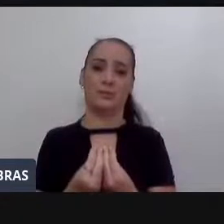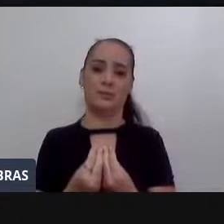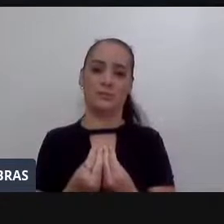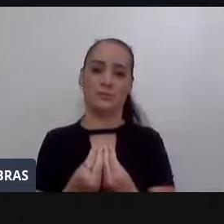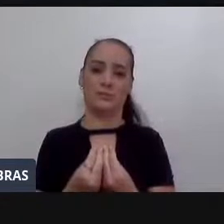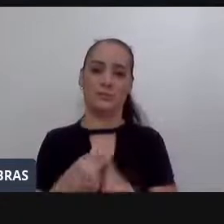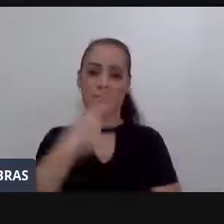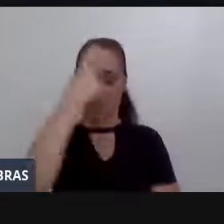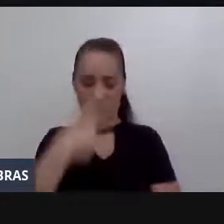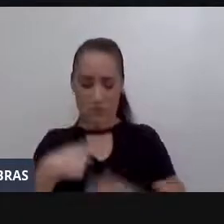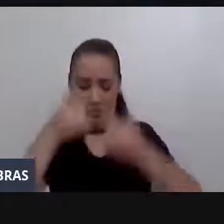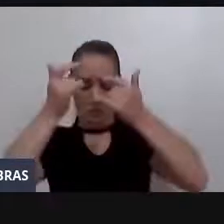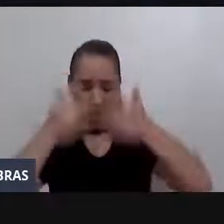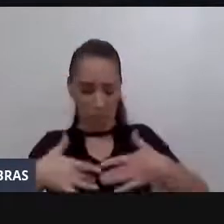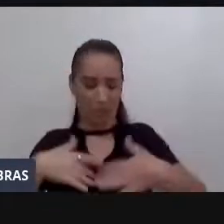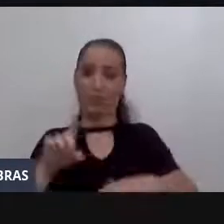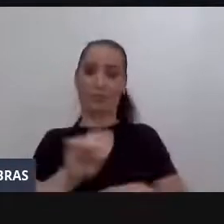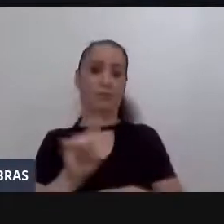mesmo, pois,